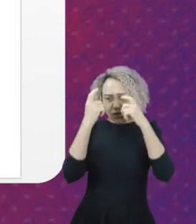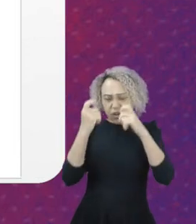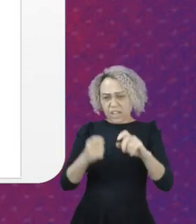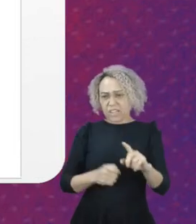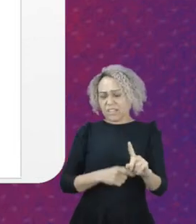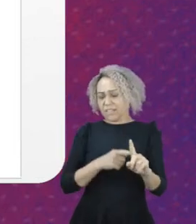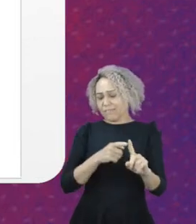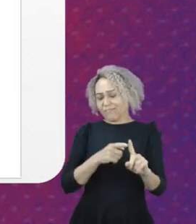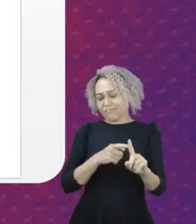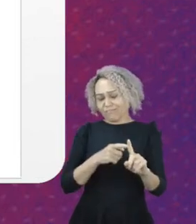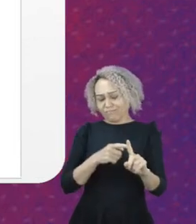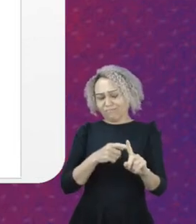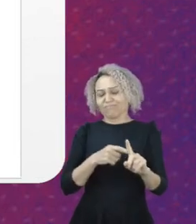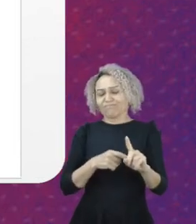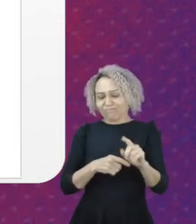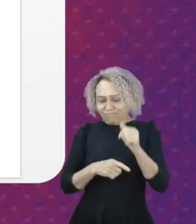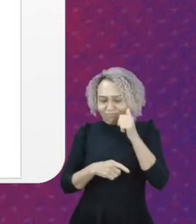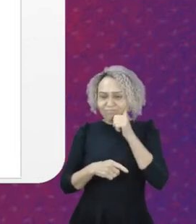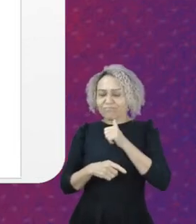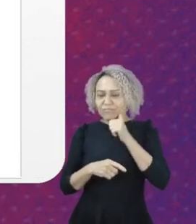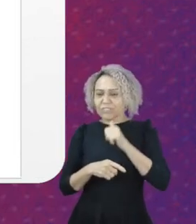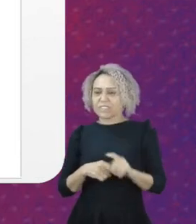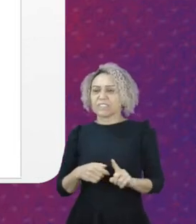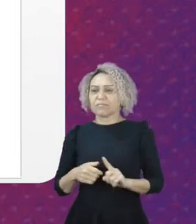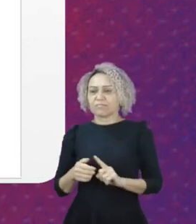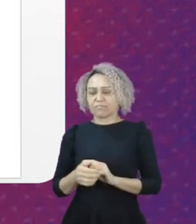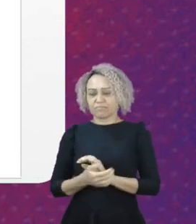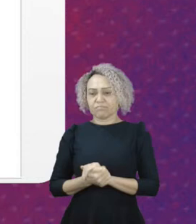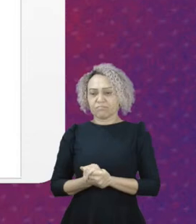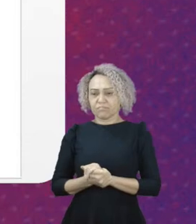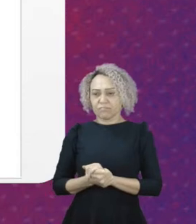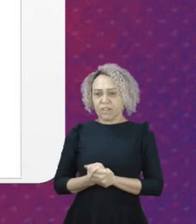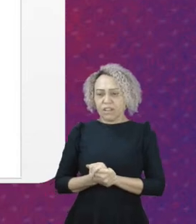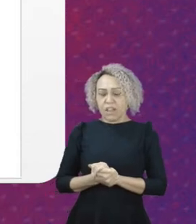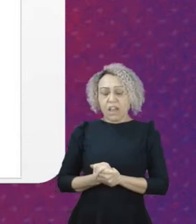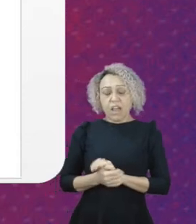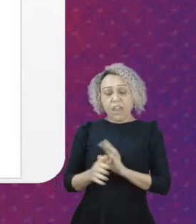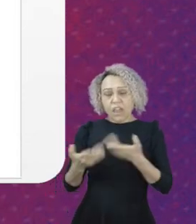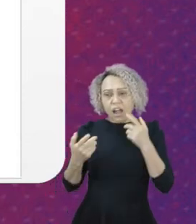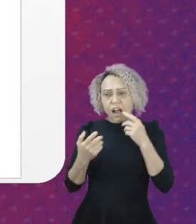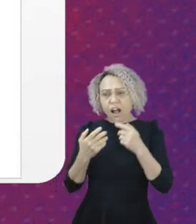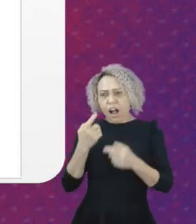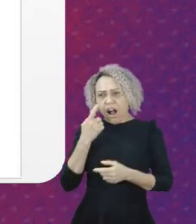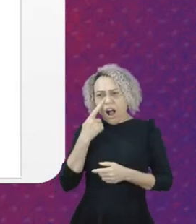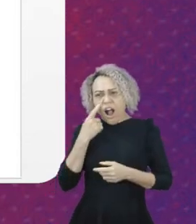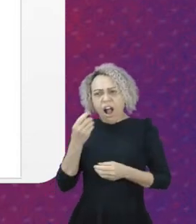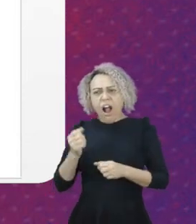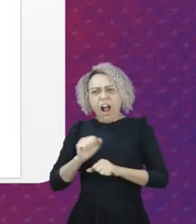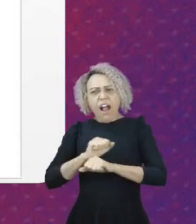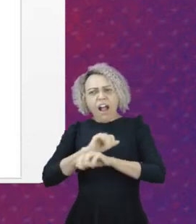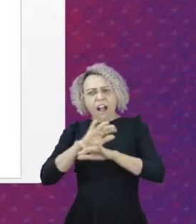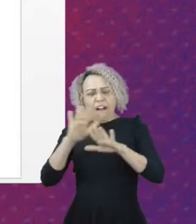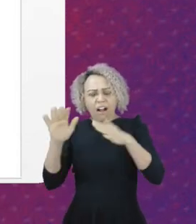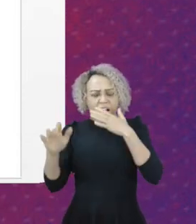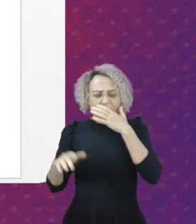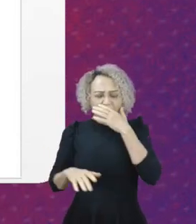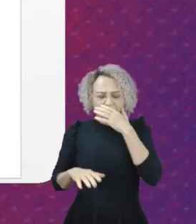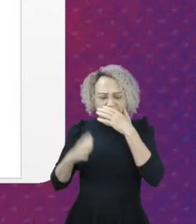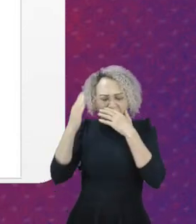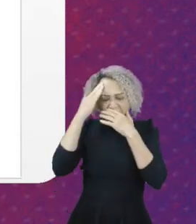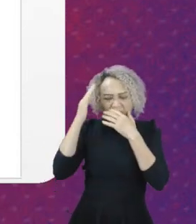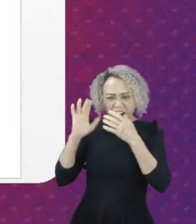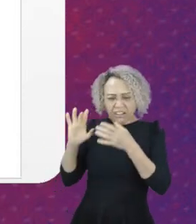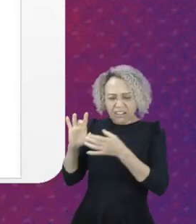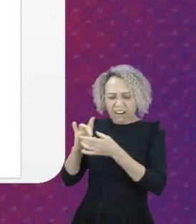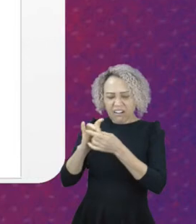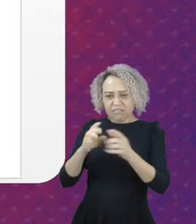de violência são esses, né, para que a gente exemplifique e fique mais claro, né, para a gente tentar entender esse contexto. Primeira forma